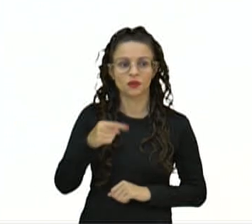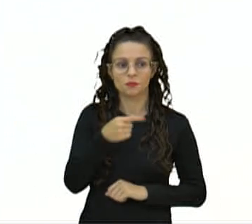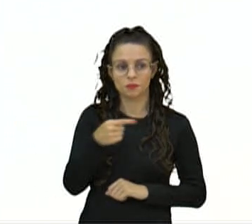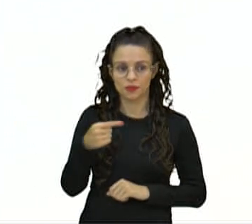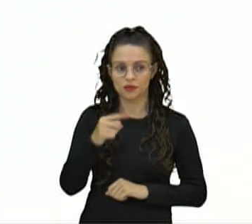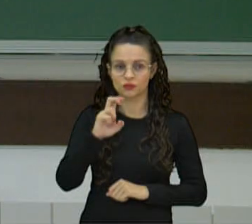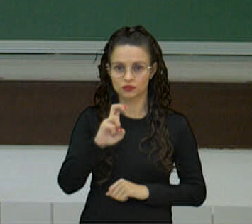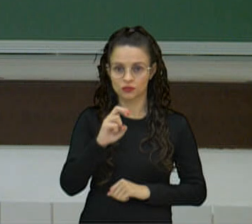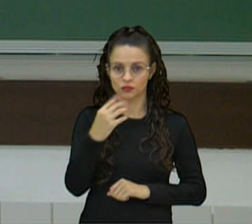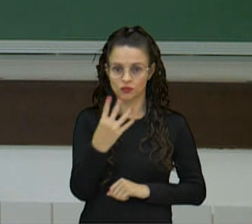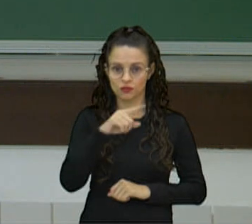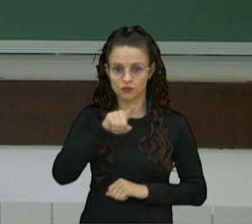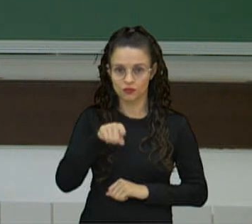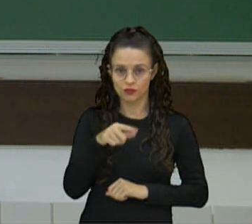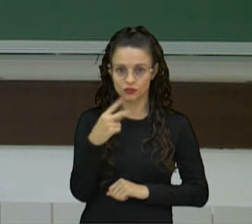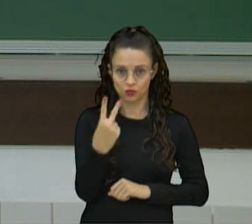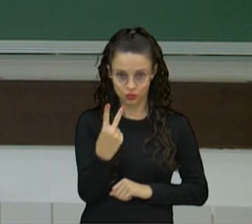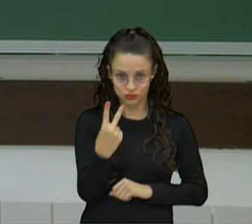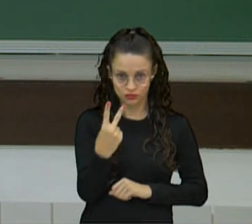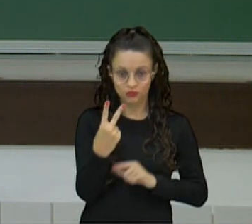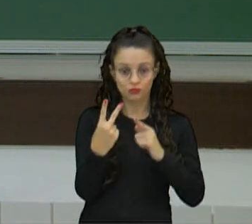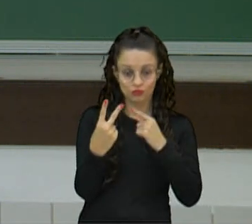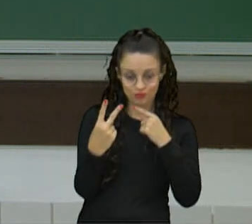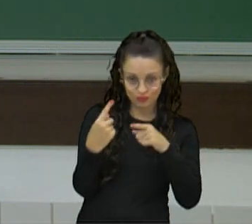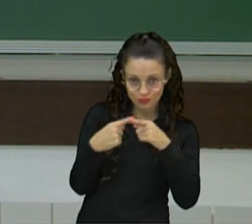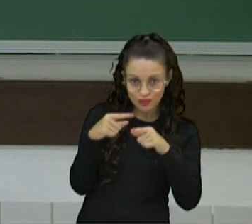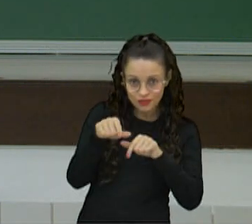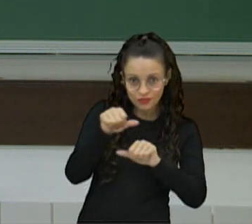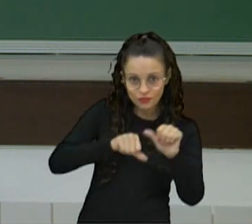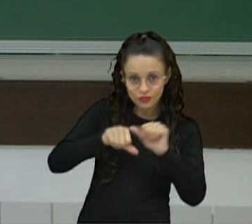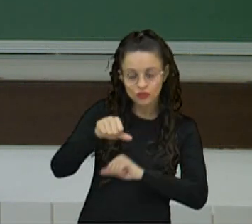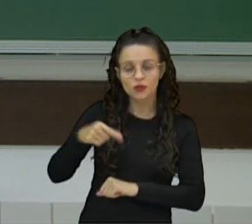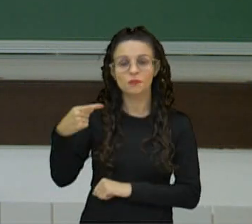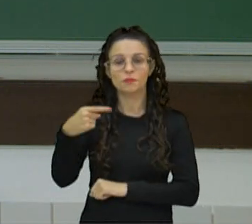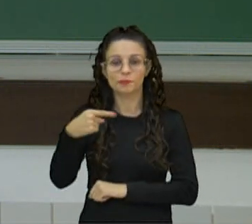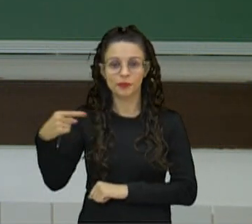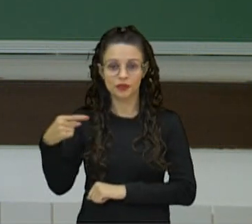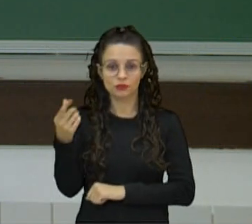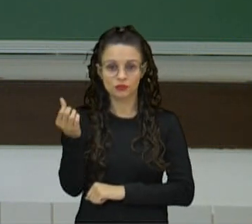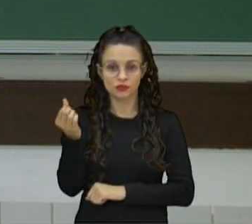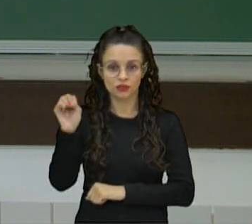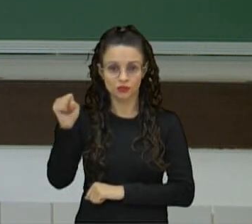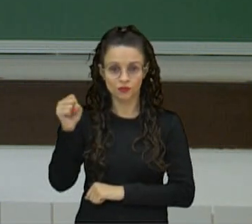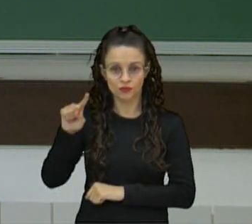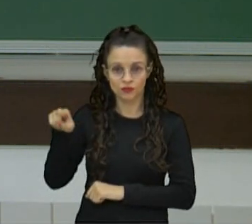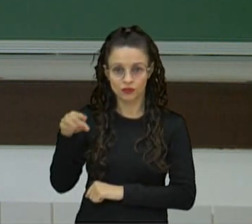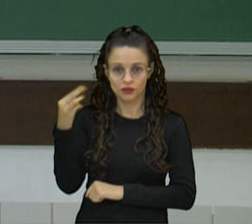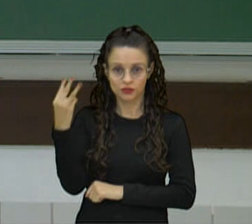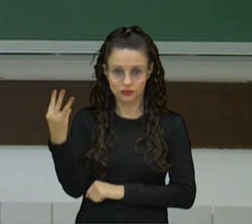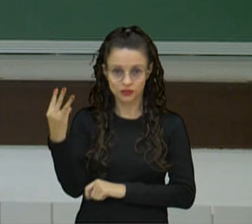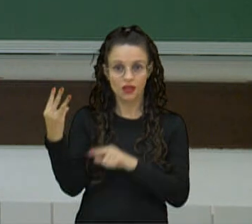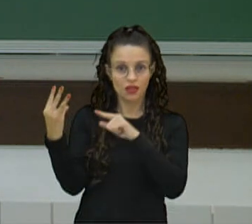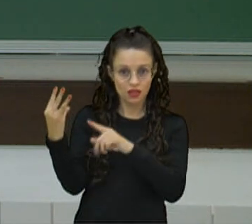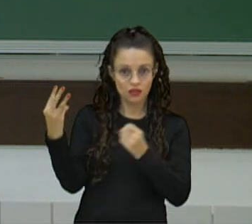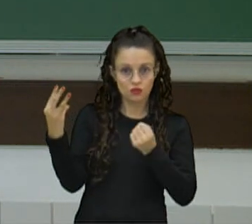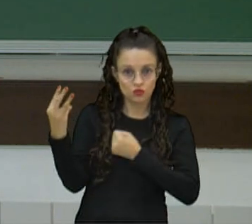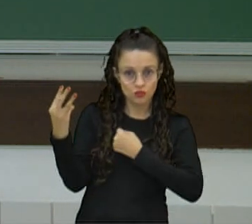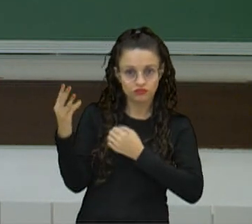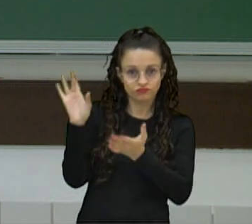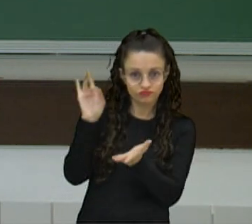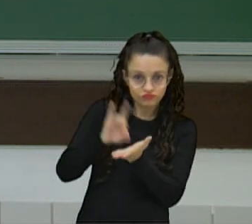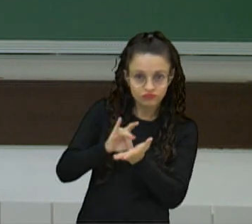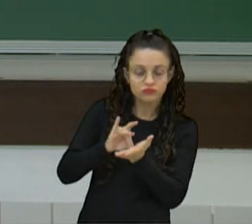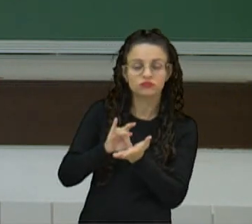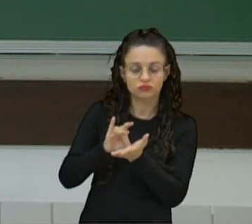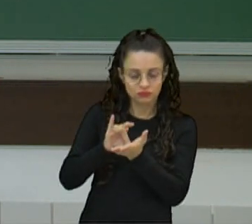menos 54,2, porque foi invertida, com menos 68,3, que é o valor original